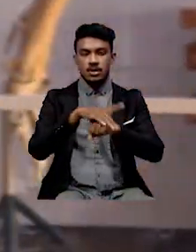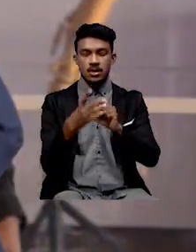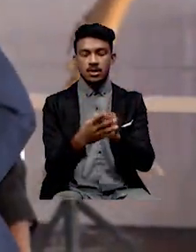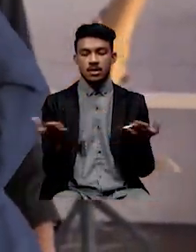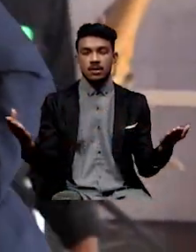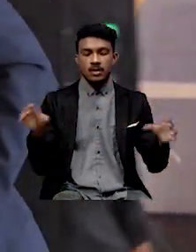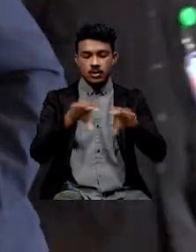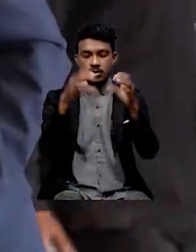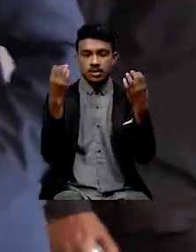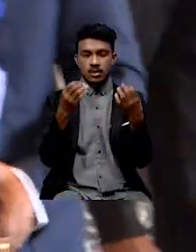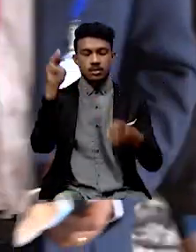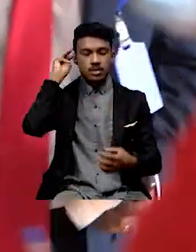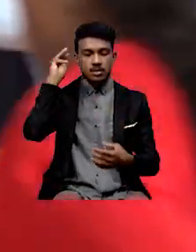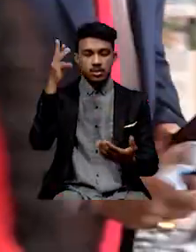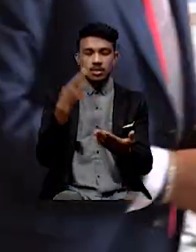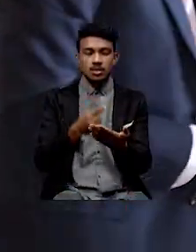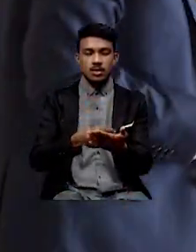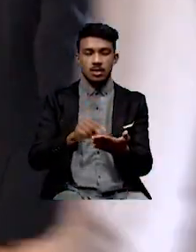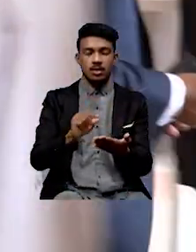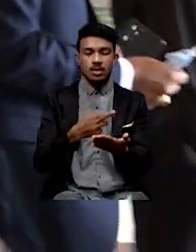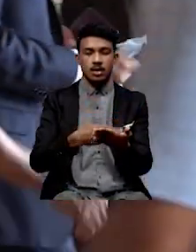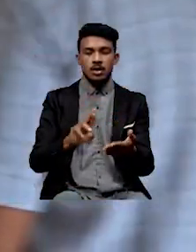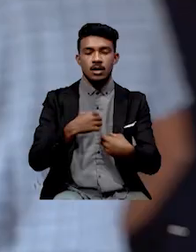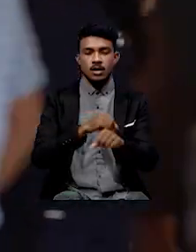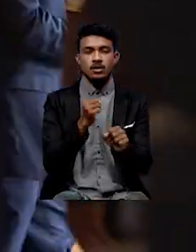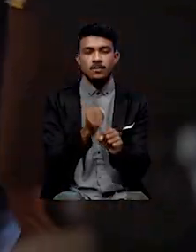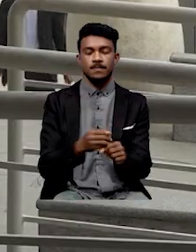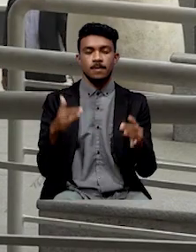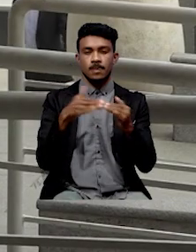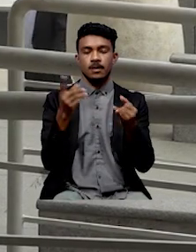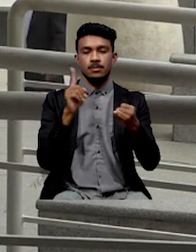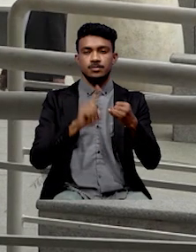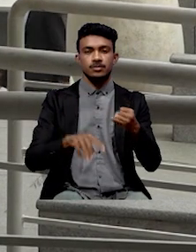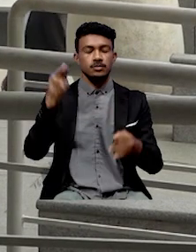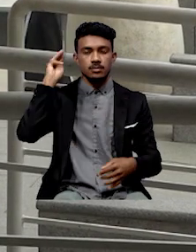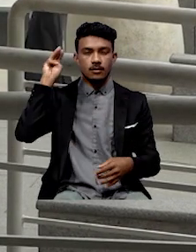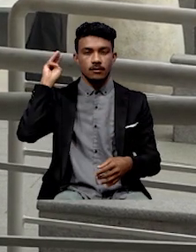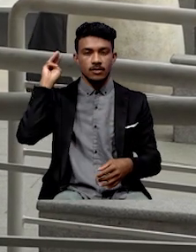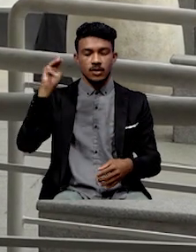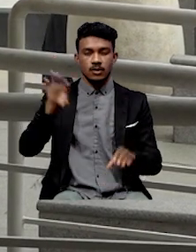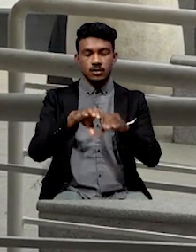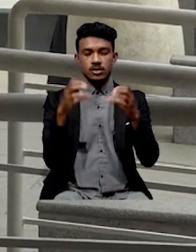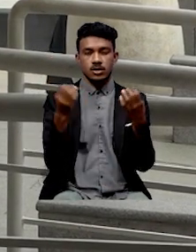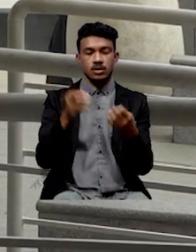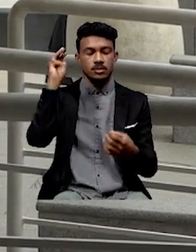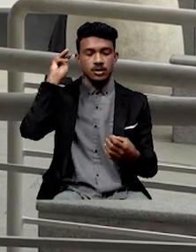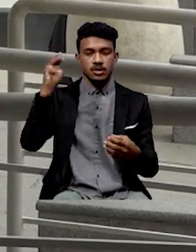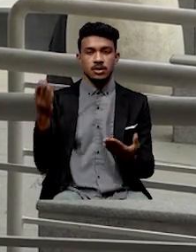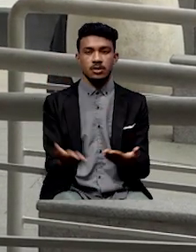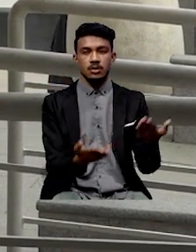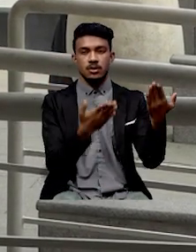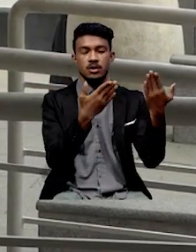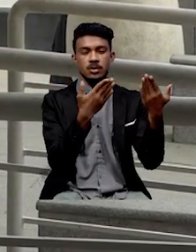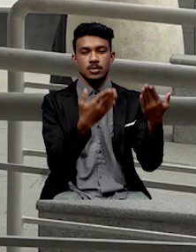conselho ministro aprova ona halo ona harmonização final e a ministério presidência conselho ministro hori lori ba iha